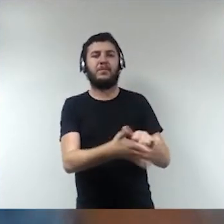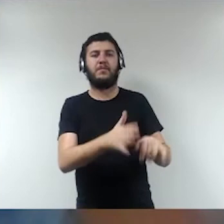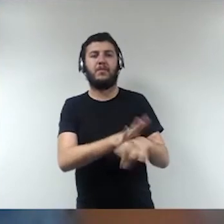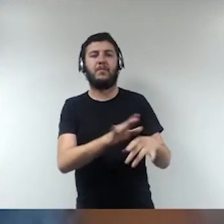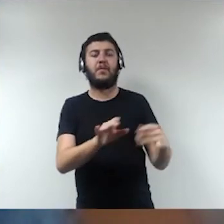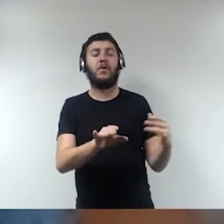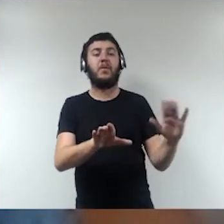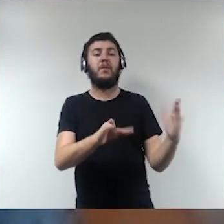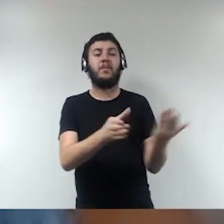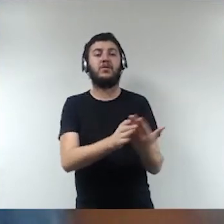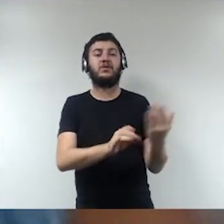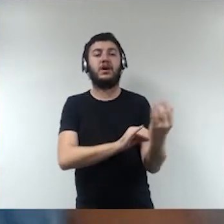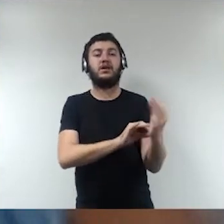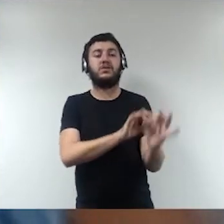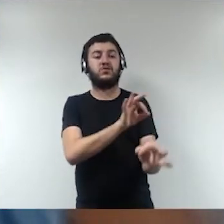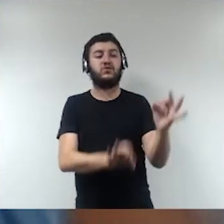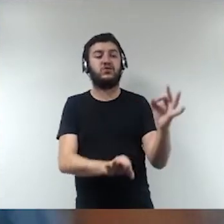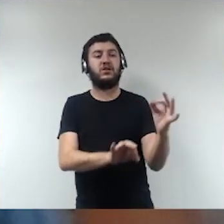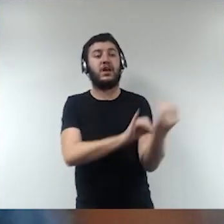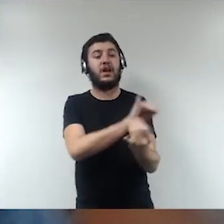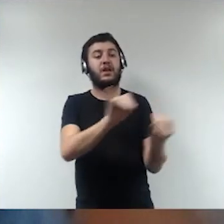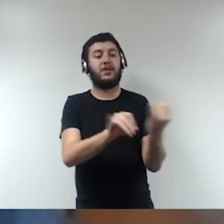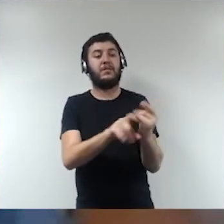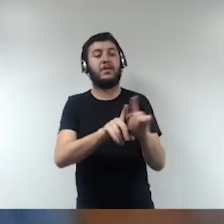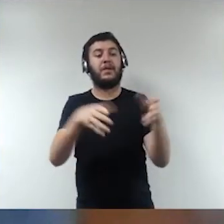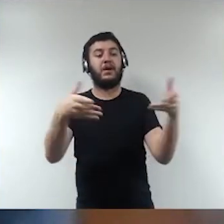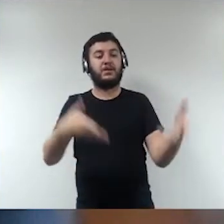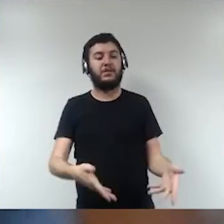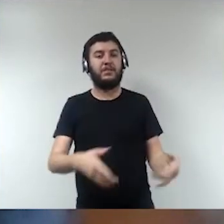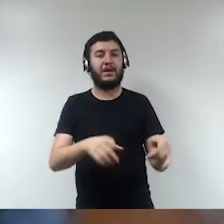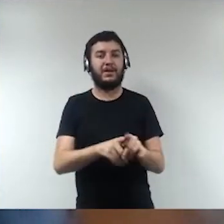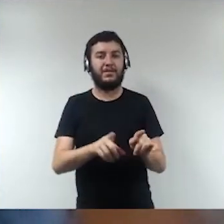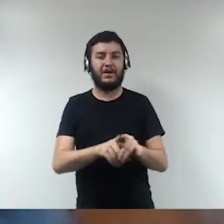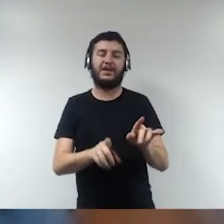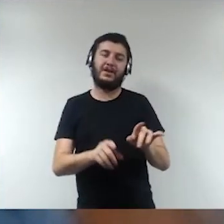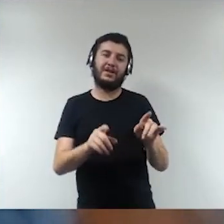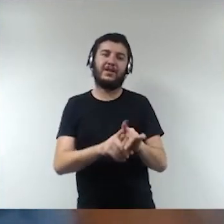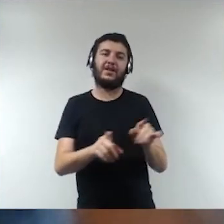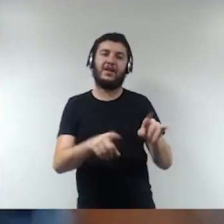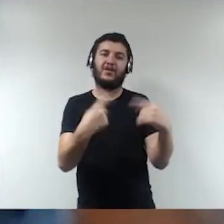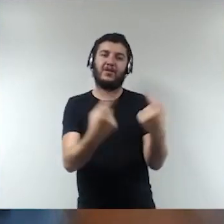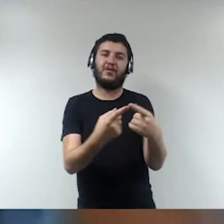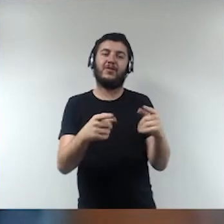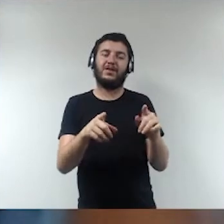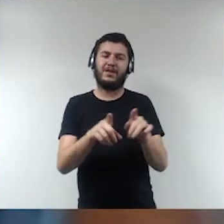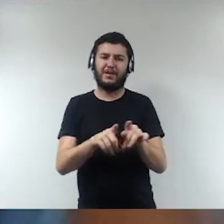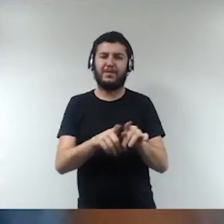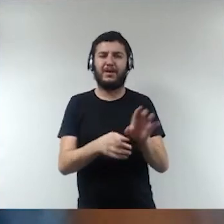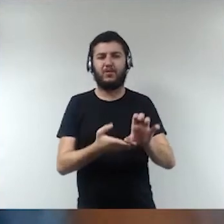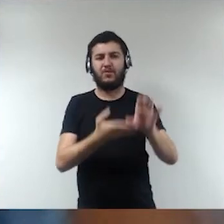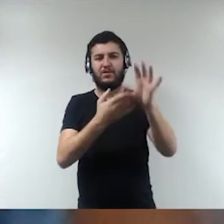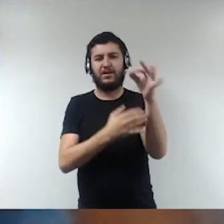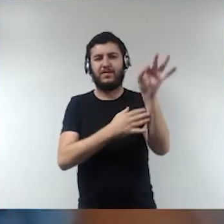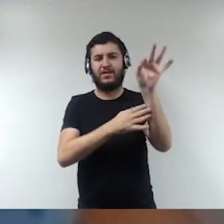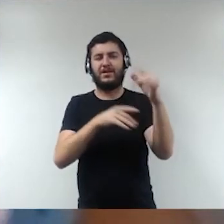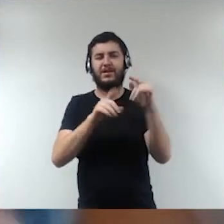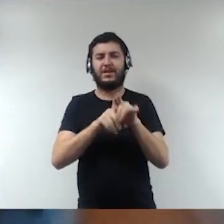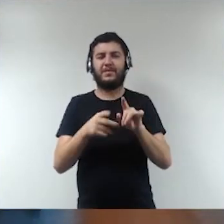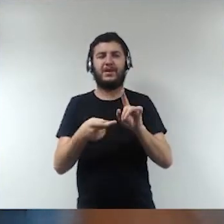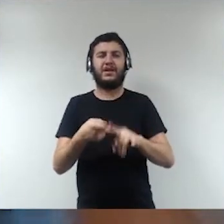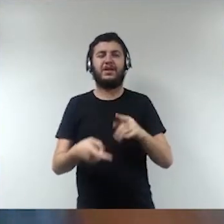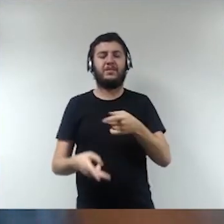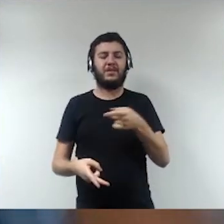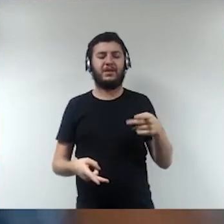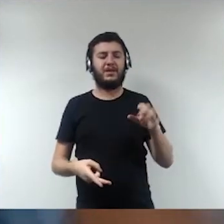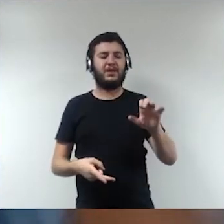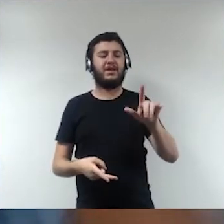da comissão de TI do Conselho Federal, com o meu sempre presidente e guru Luiz Cláudio Alemã, era presidente, com a minha